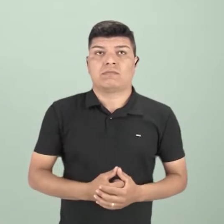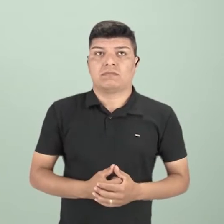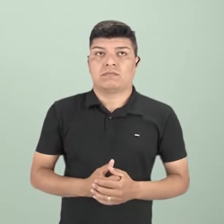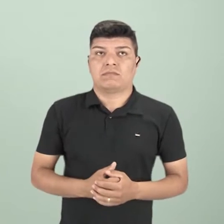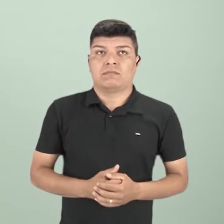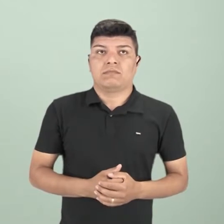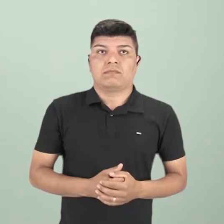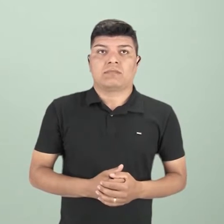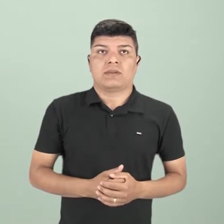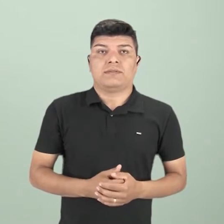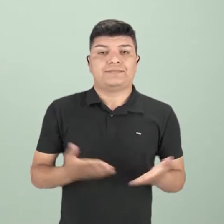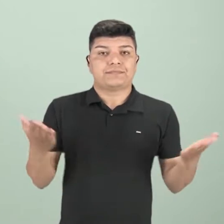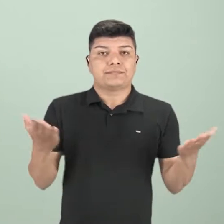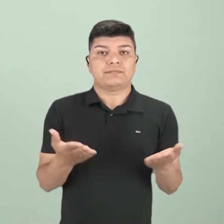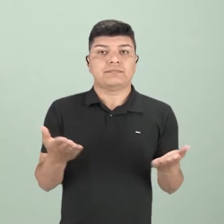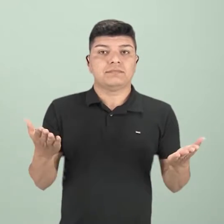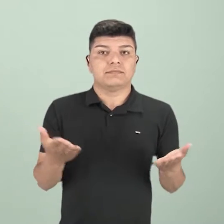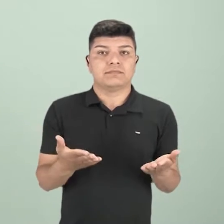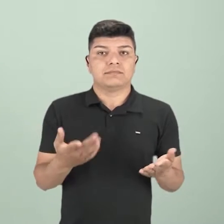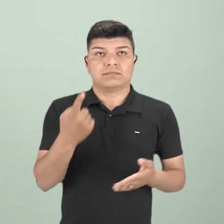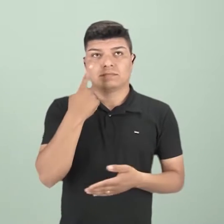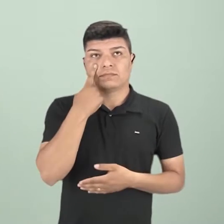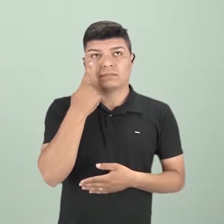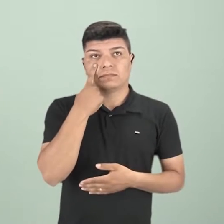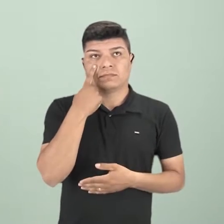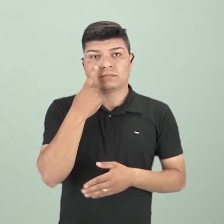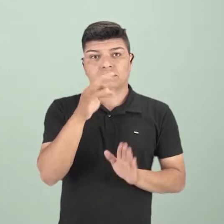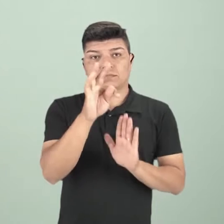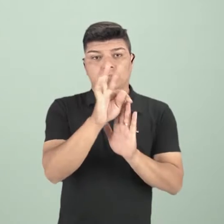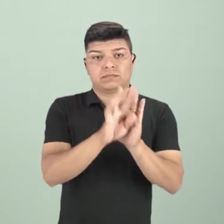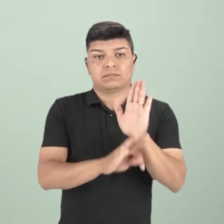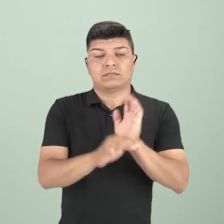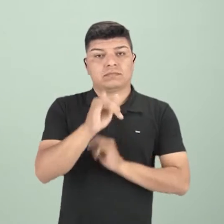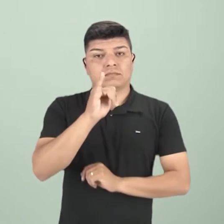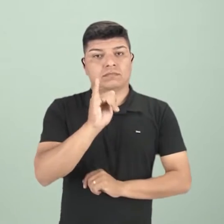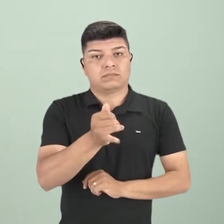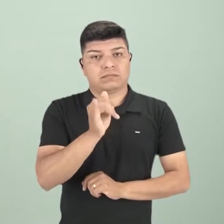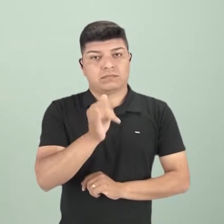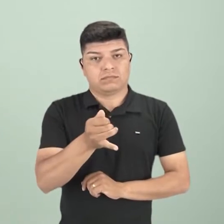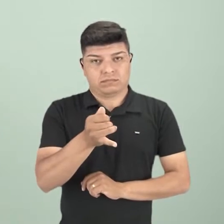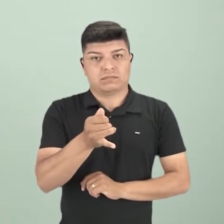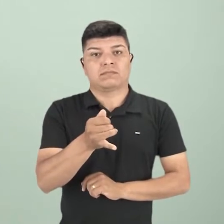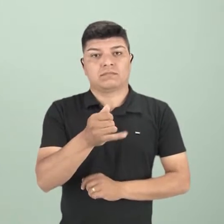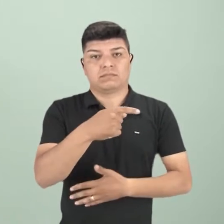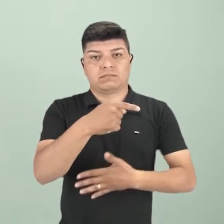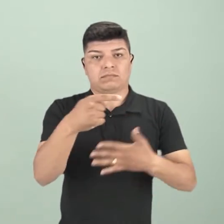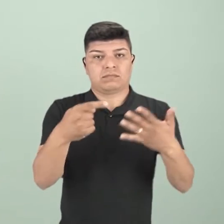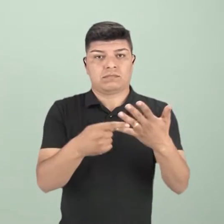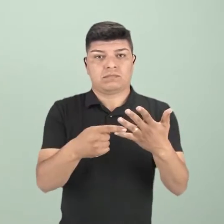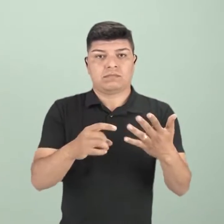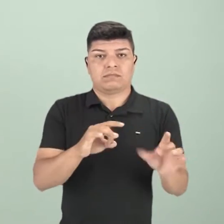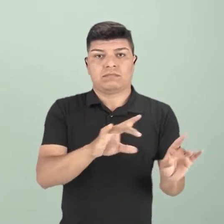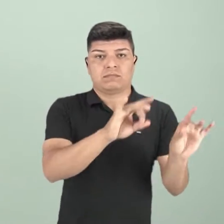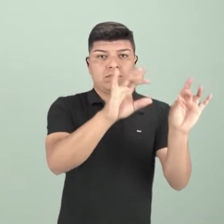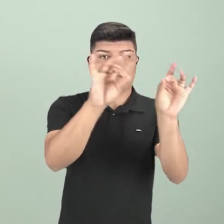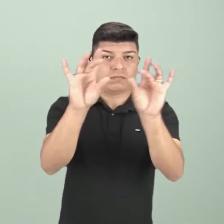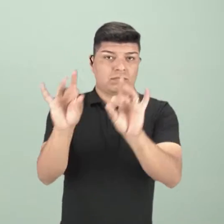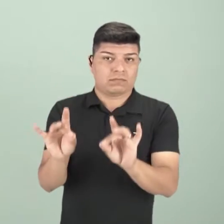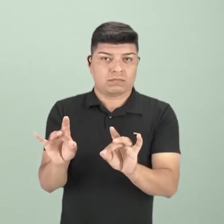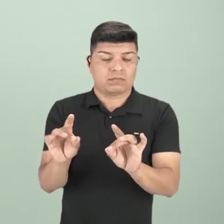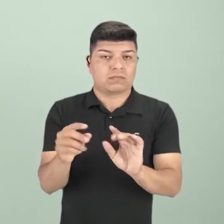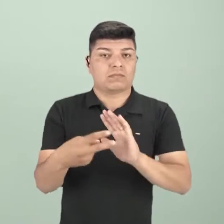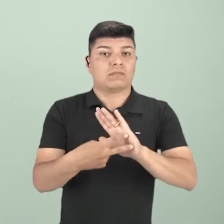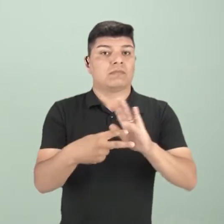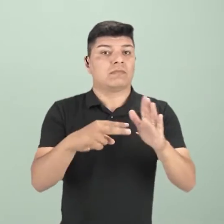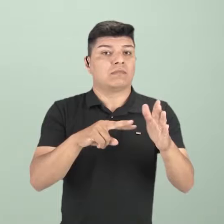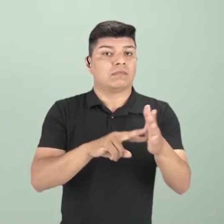bom? Então, hoje nós vamos nos ater ao texto narrativo, essa tipologia bem específica. Então, o que